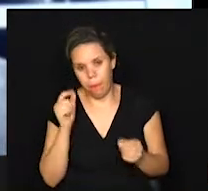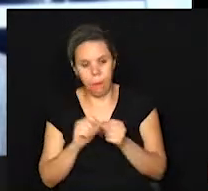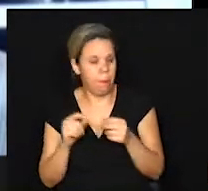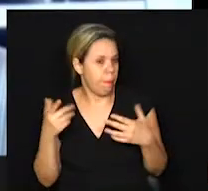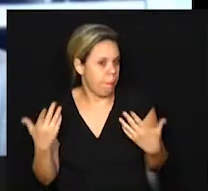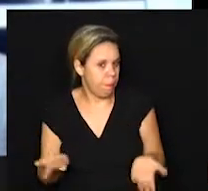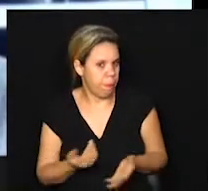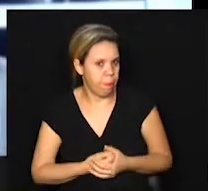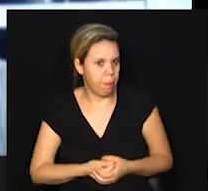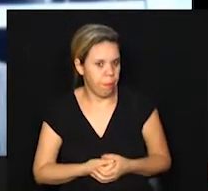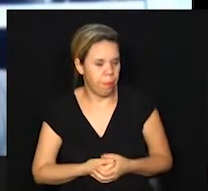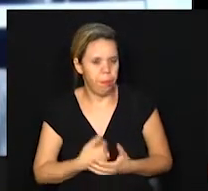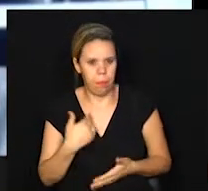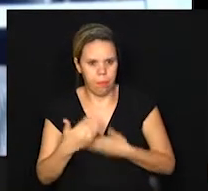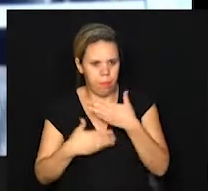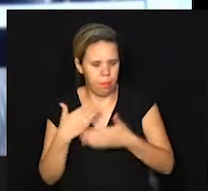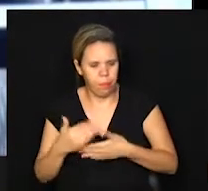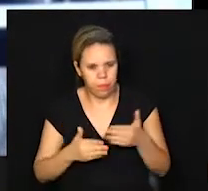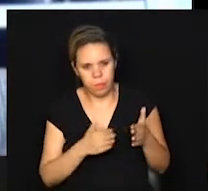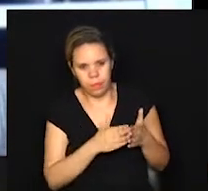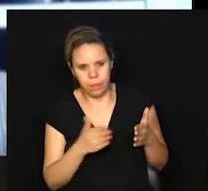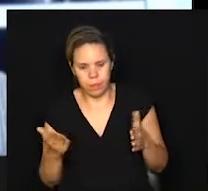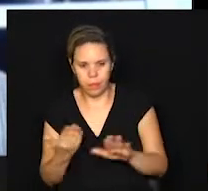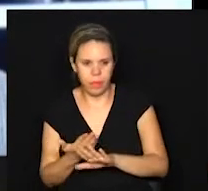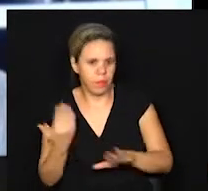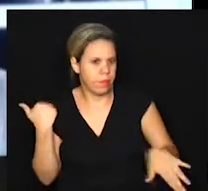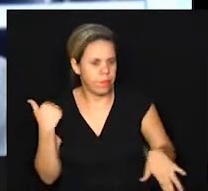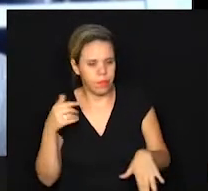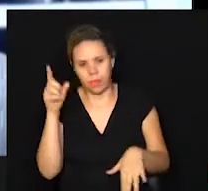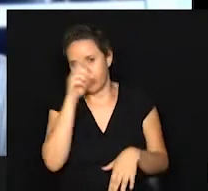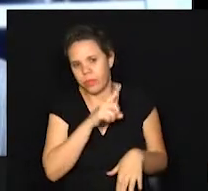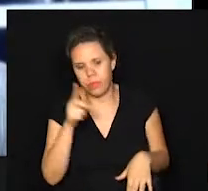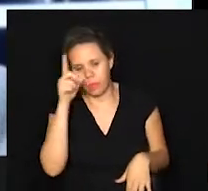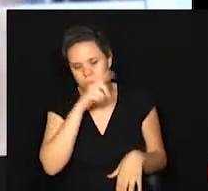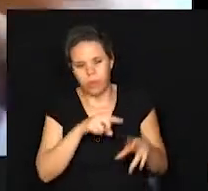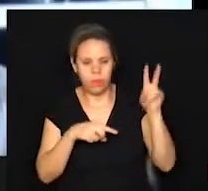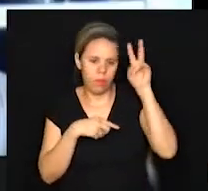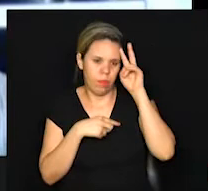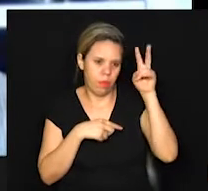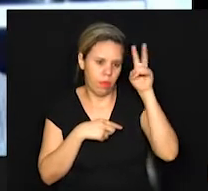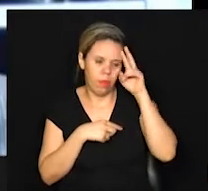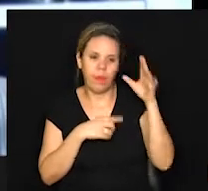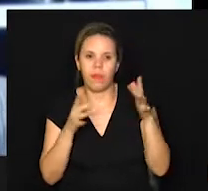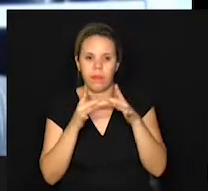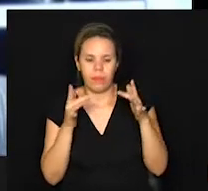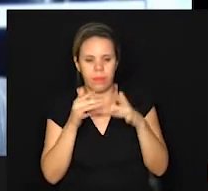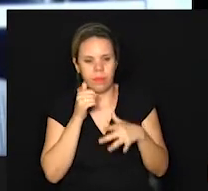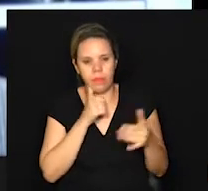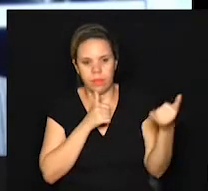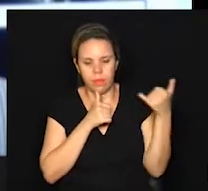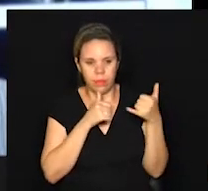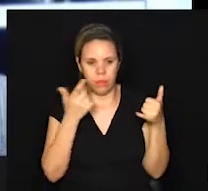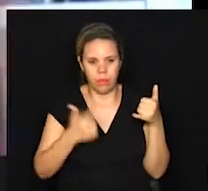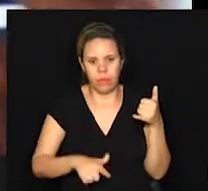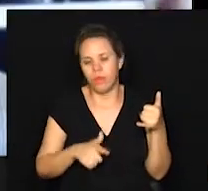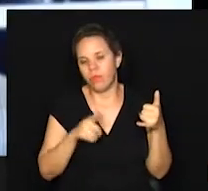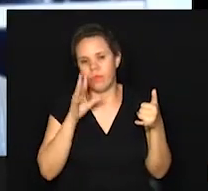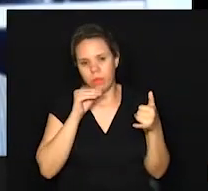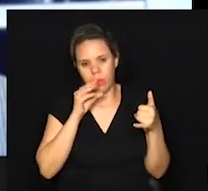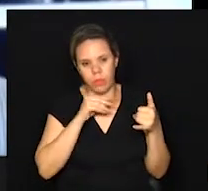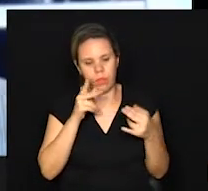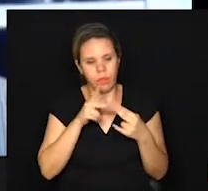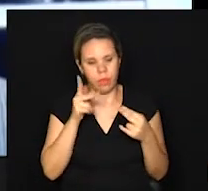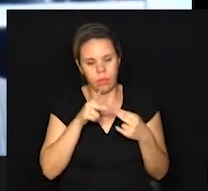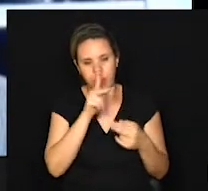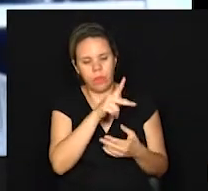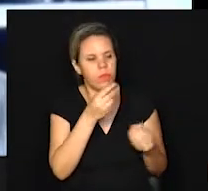Né? Passado o meu período de afastamento, né, no domingo, na segunda-feira eu contato ela novamente e ela fala, professor, eu vou ver